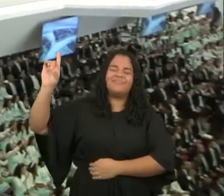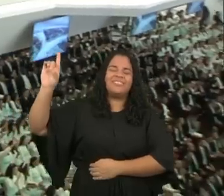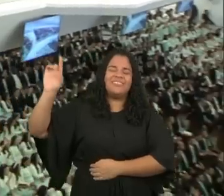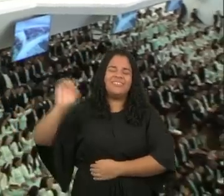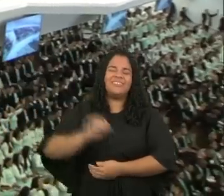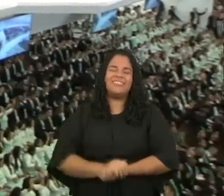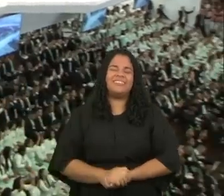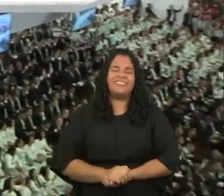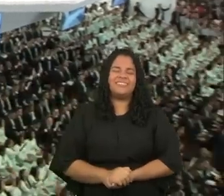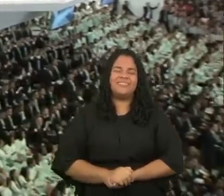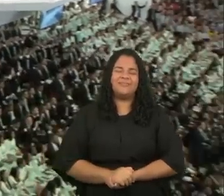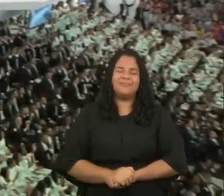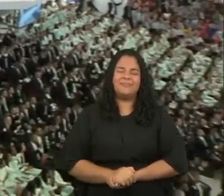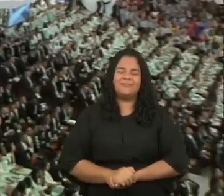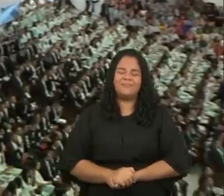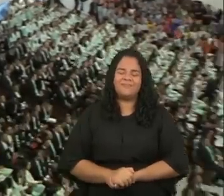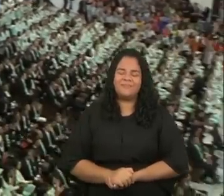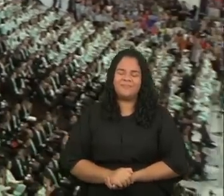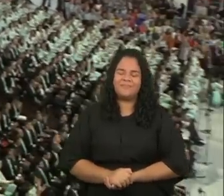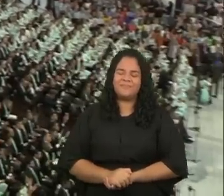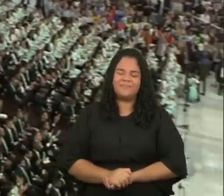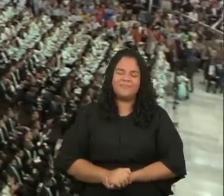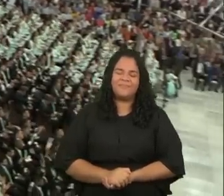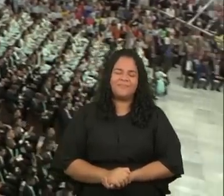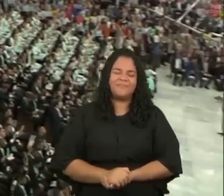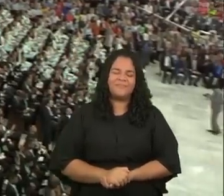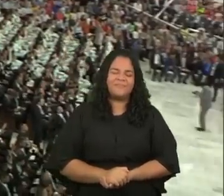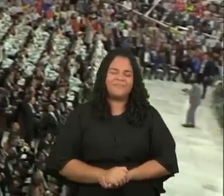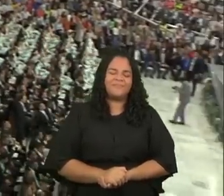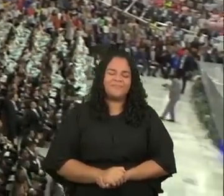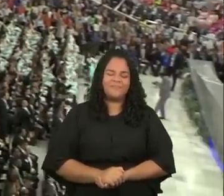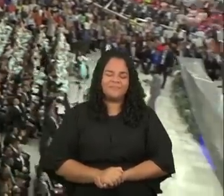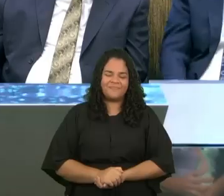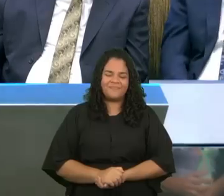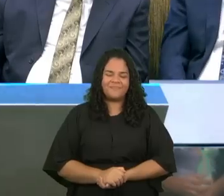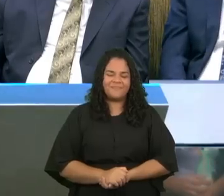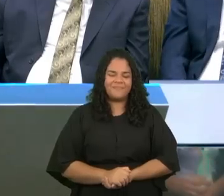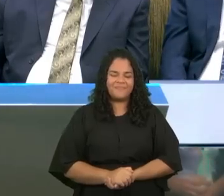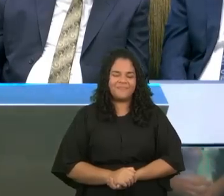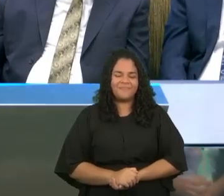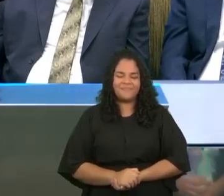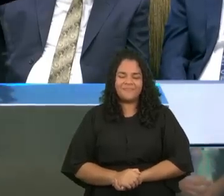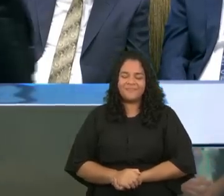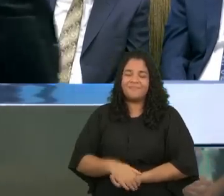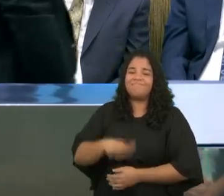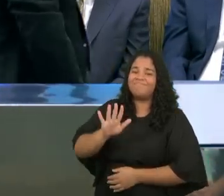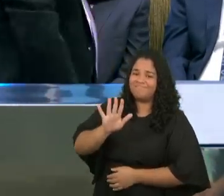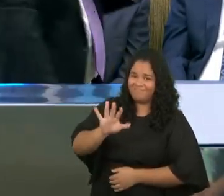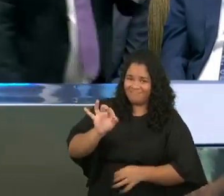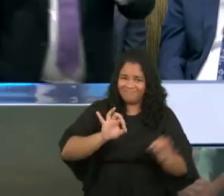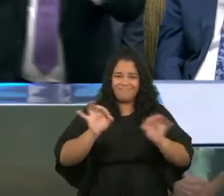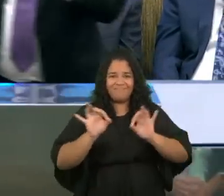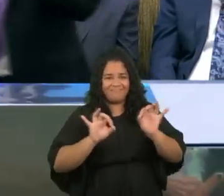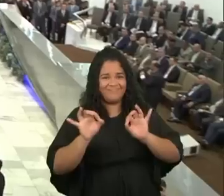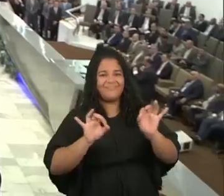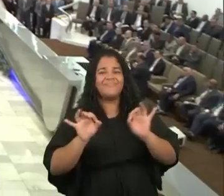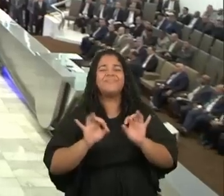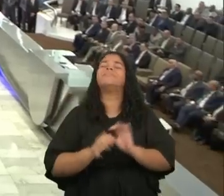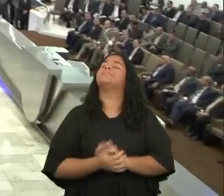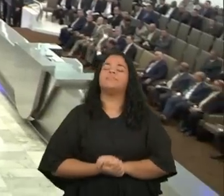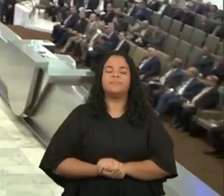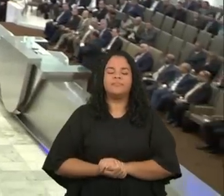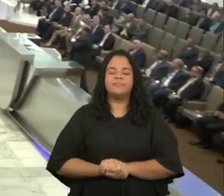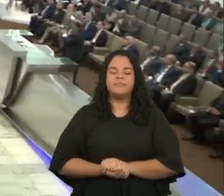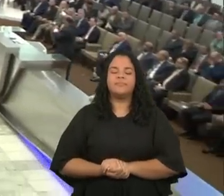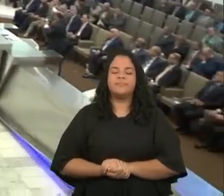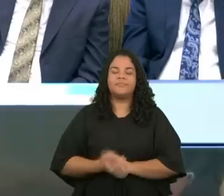Ah, vamos voltar. Vamos voltar, volta já para digitais de Deus aí para resumir. Diga comigo, levanta